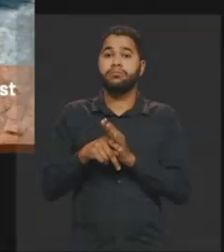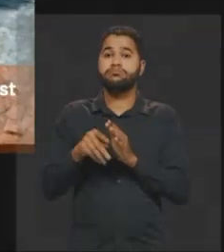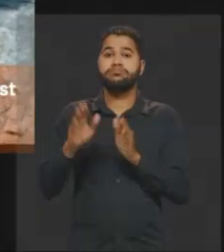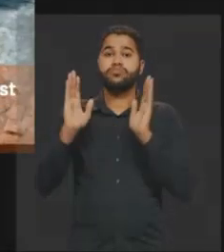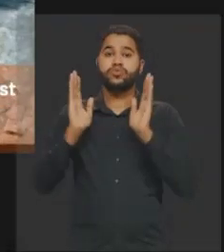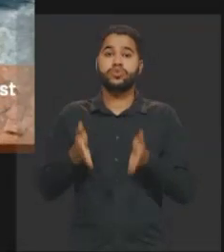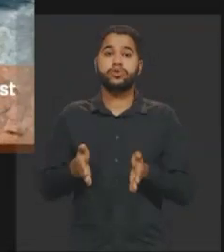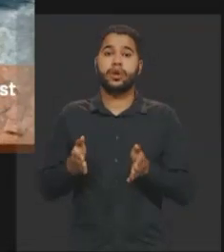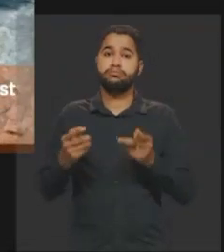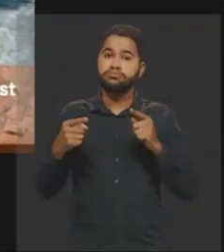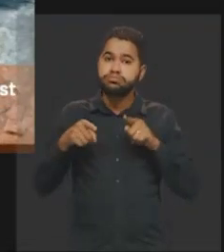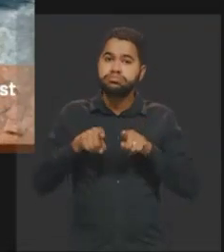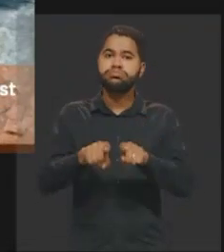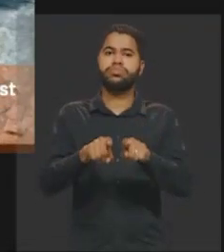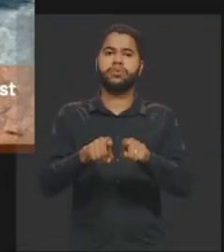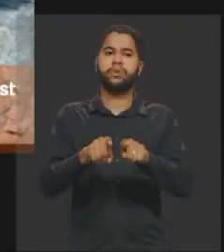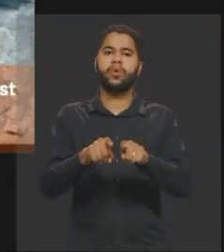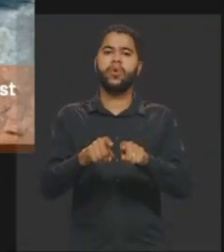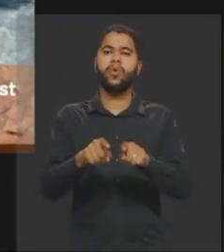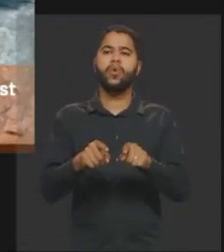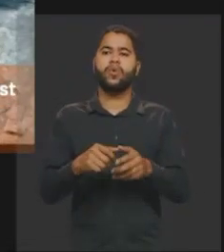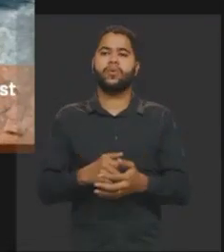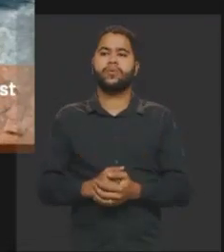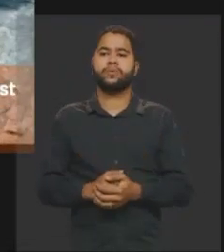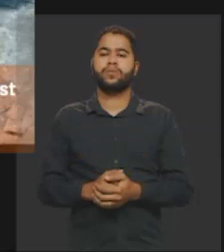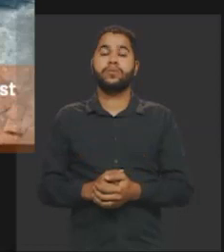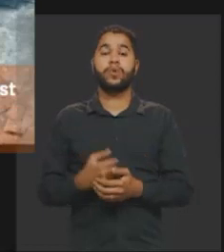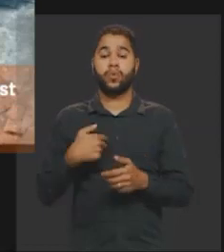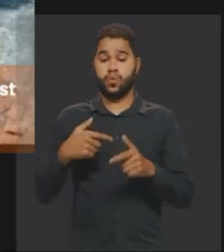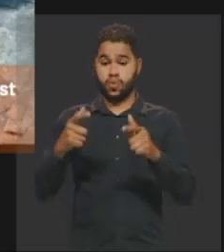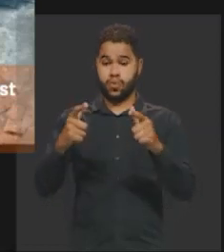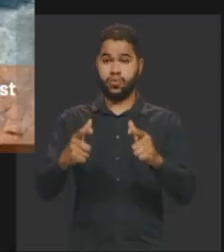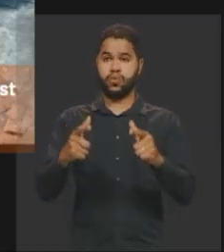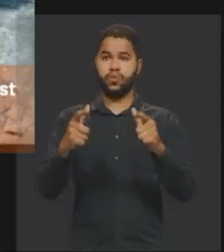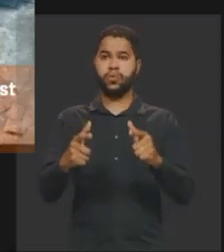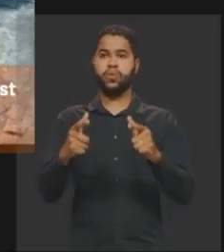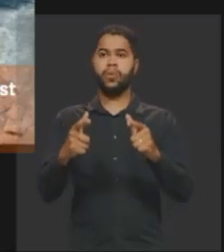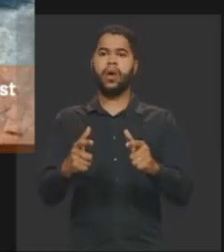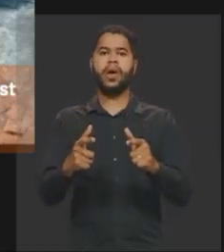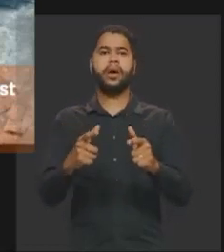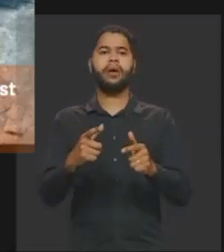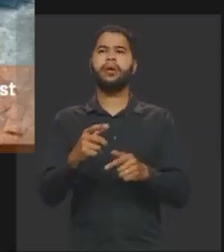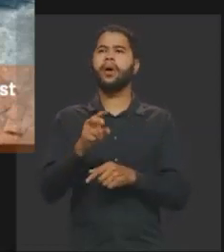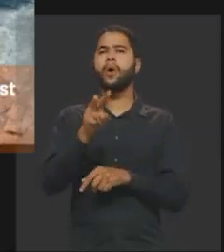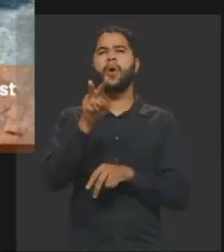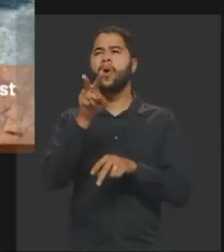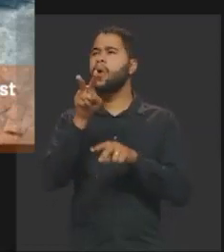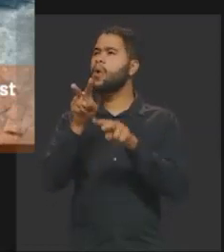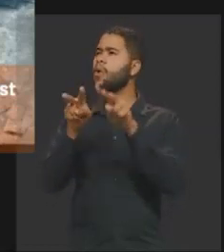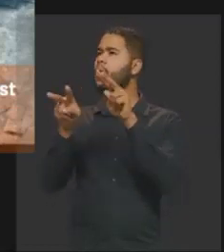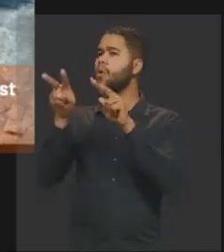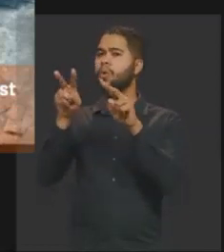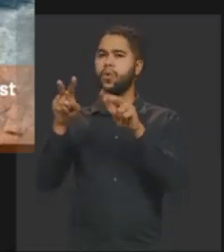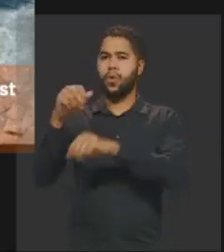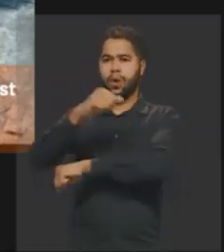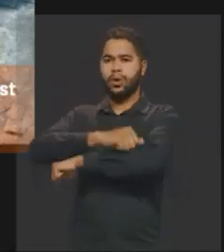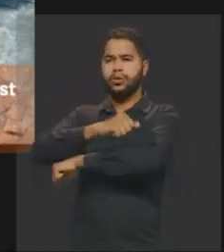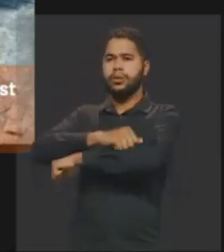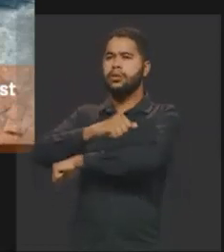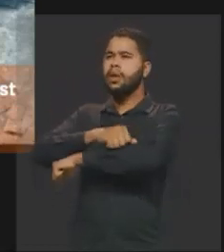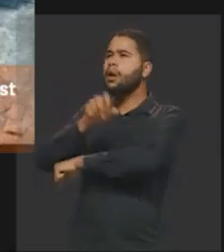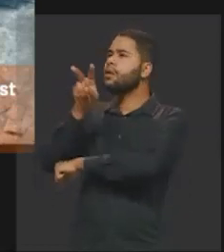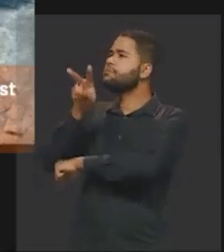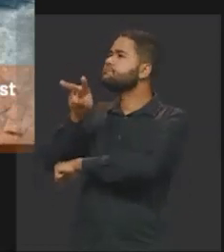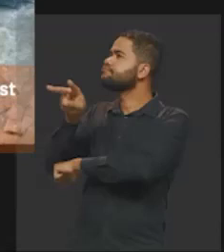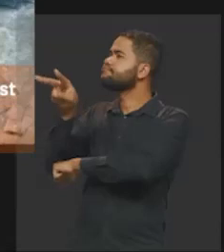né? No lugar, então ele chegou lá, pegou, olhou da janela que dava para esse porto de Havre, que